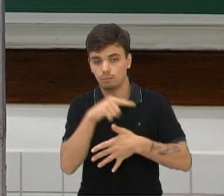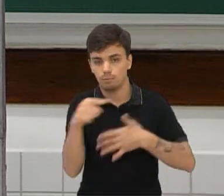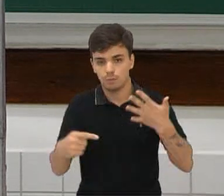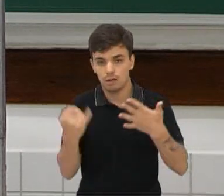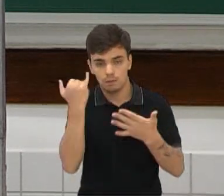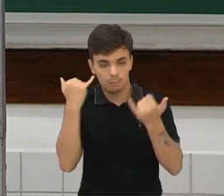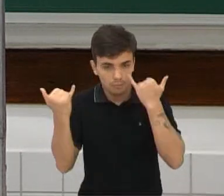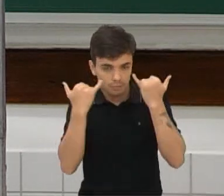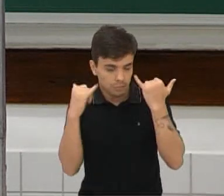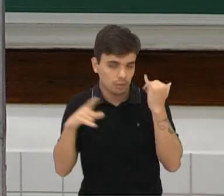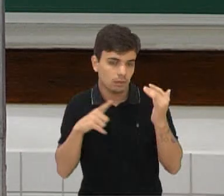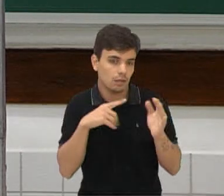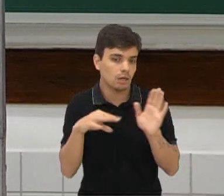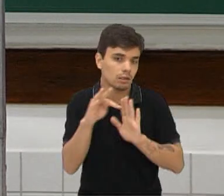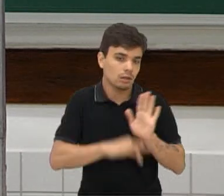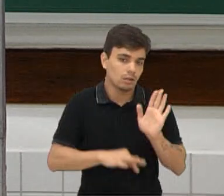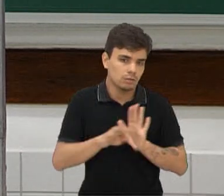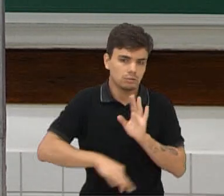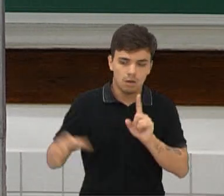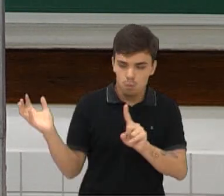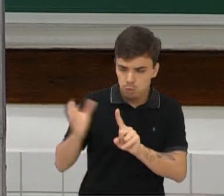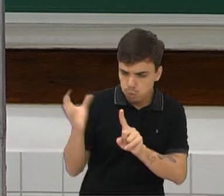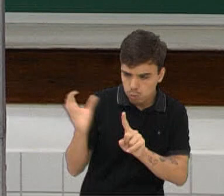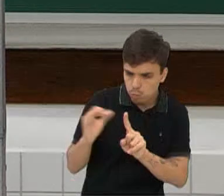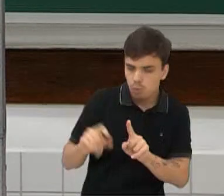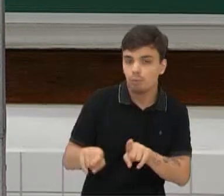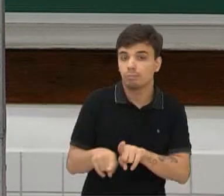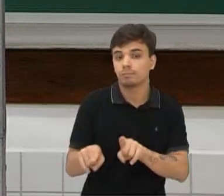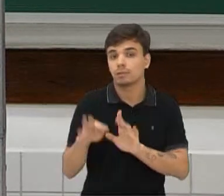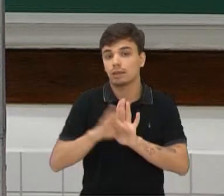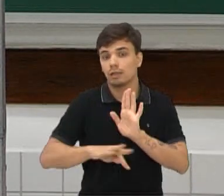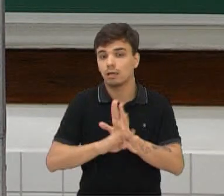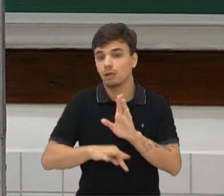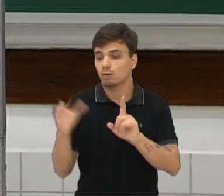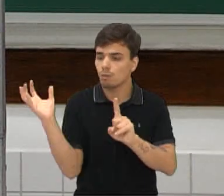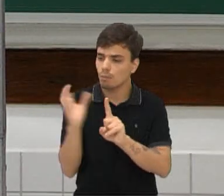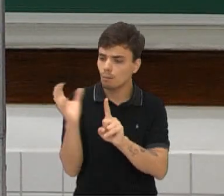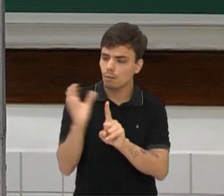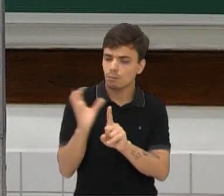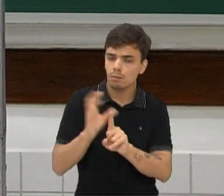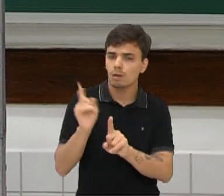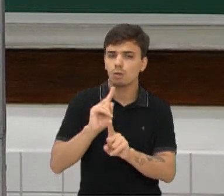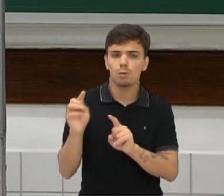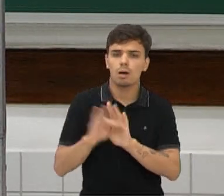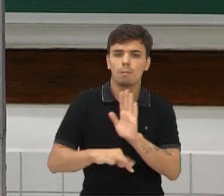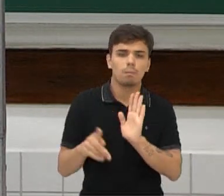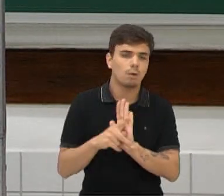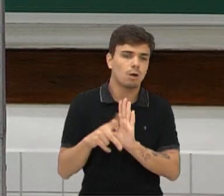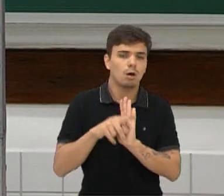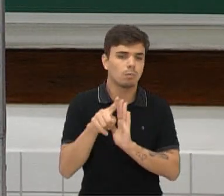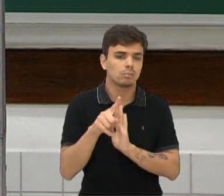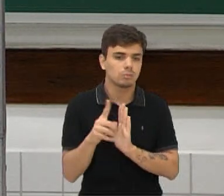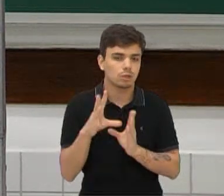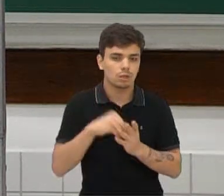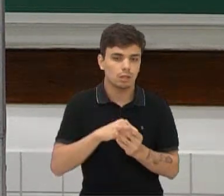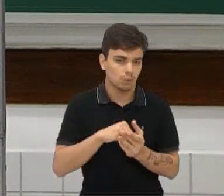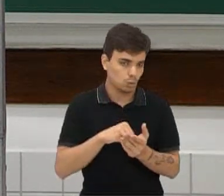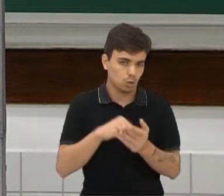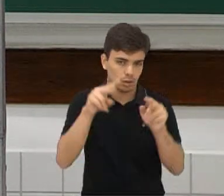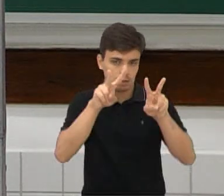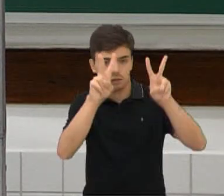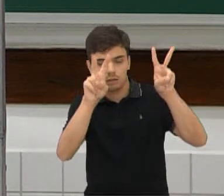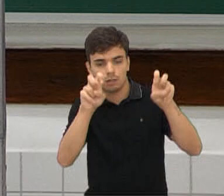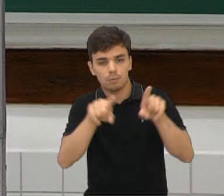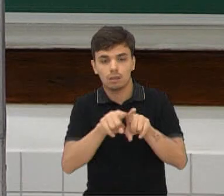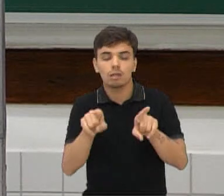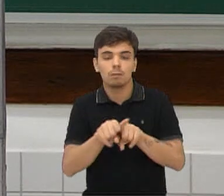nos textos motivadores. Os textos motivadores, eles estão ali não só para te colocar dentro do tema, mas